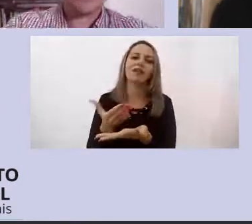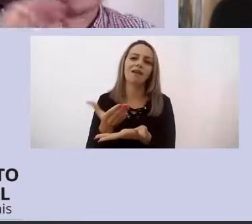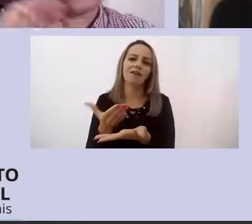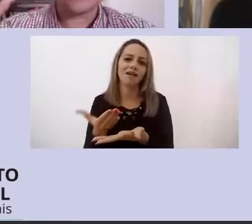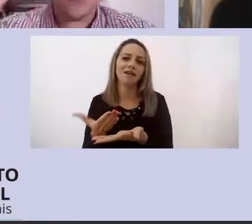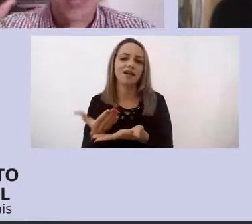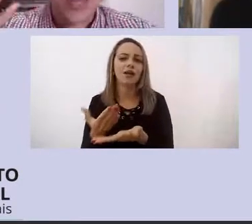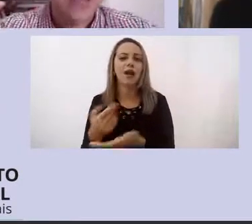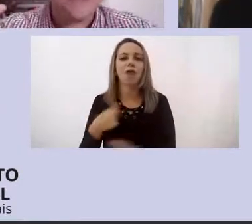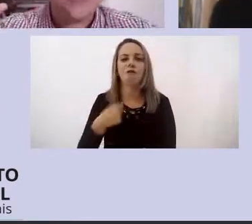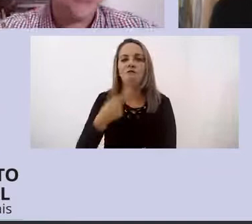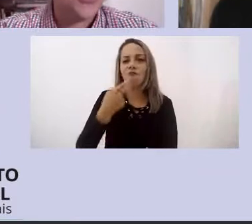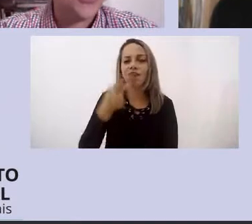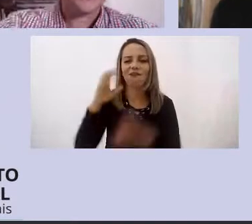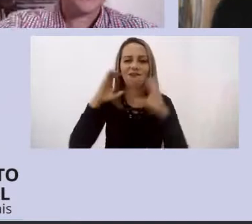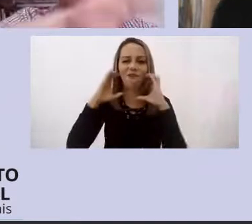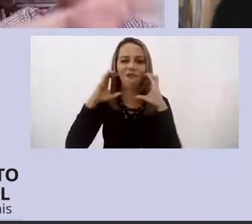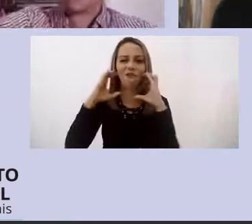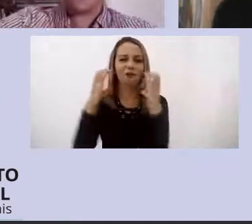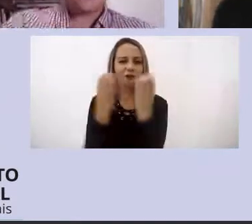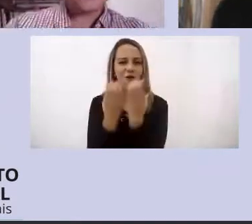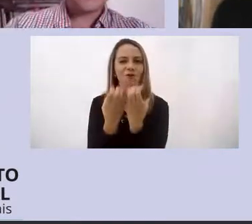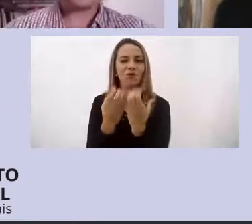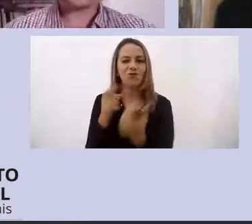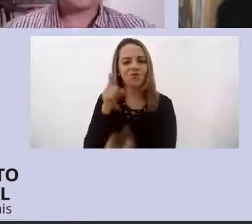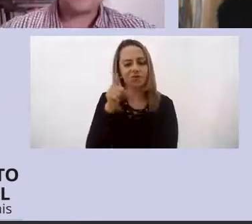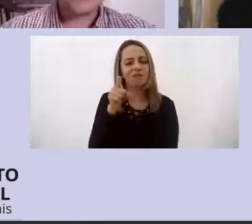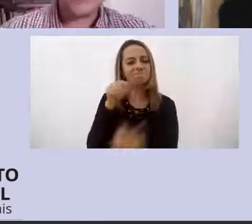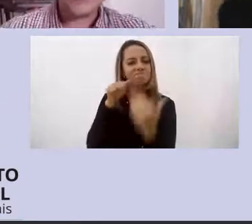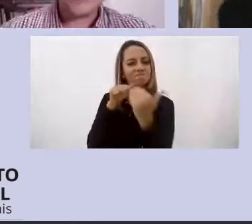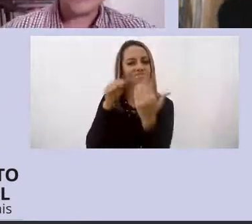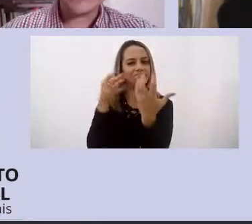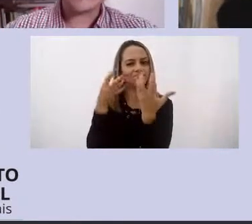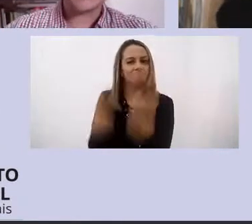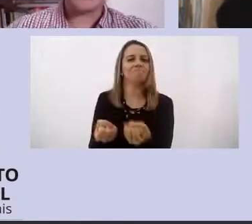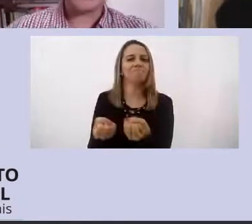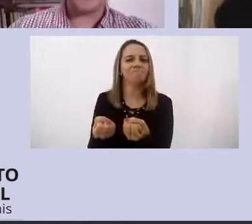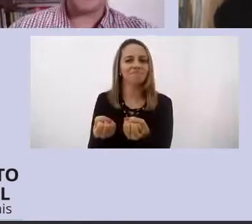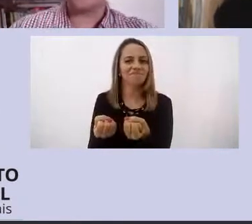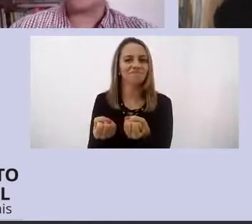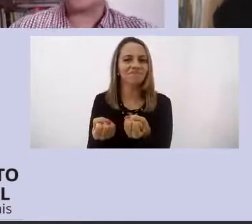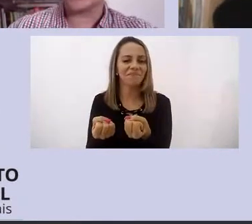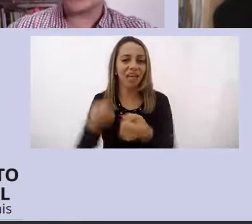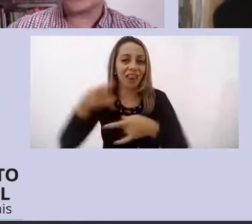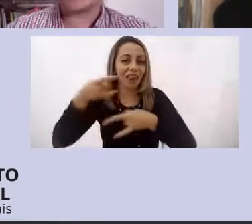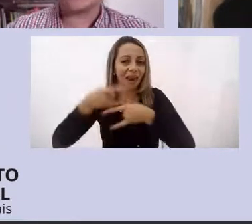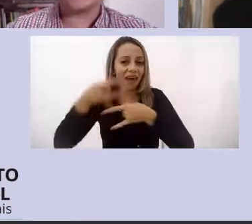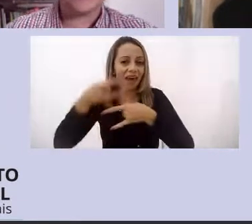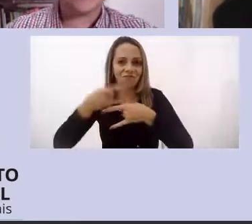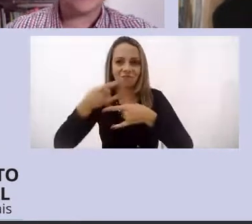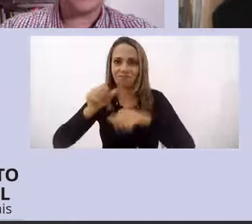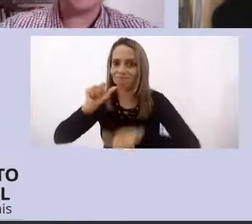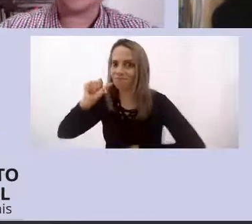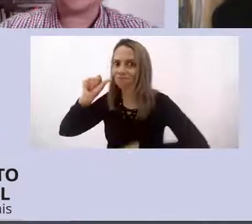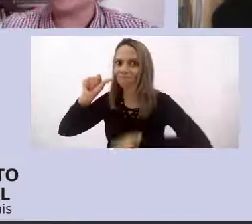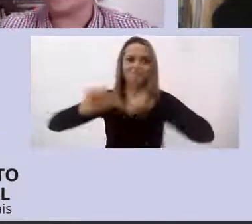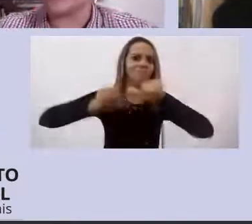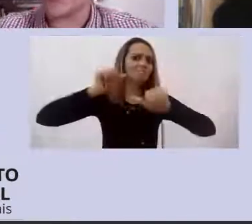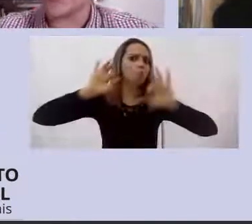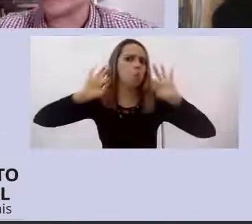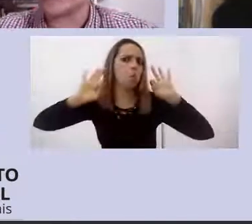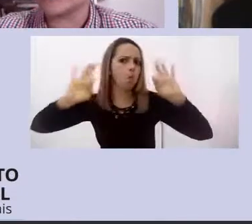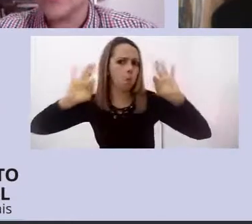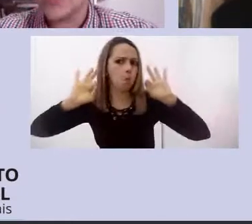estava pensando em fazer uma live, o negócio já virou essa super produção. Agradecer aí aos meninos que